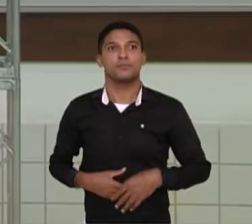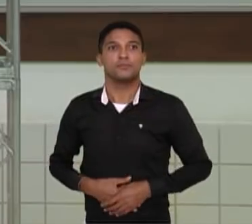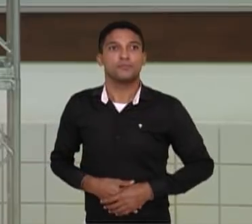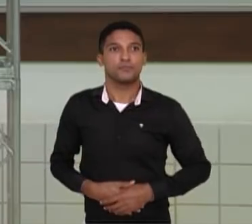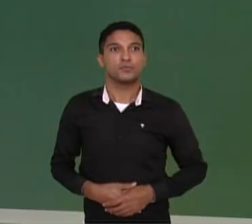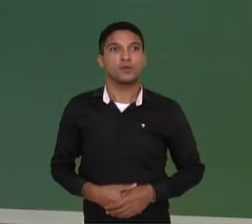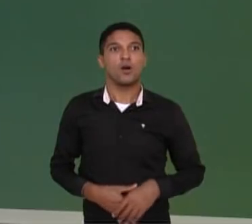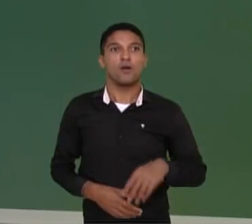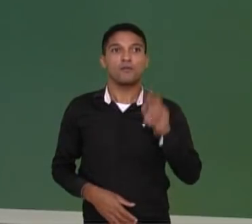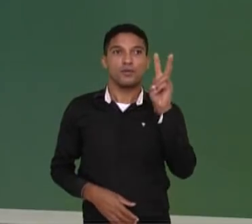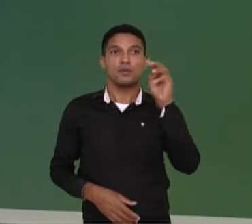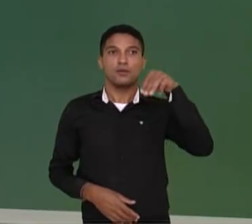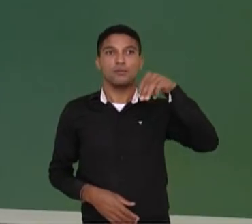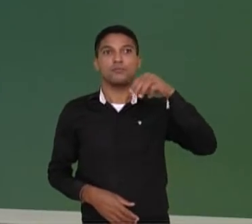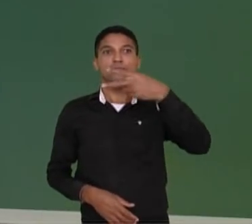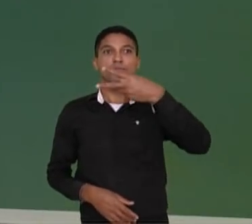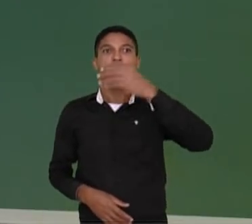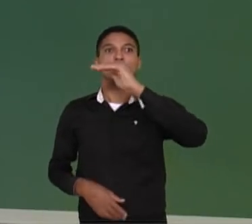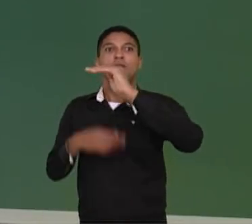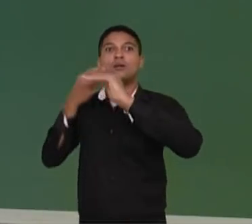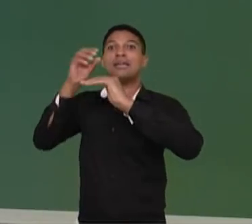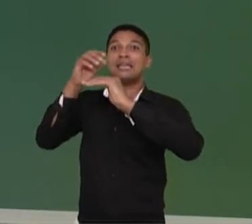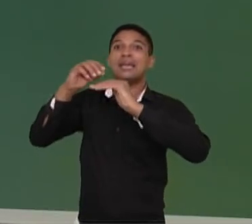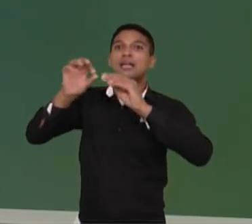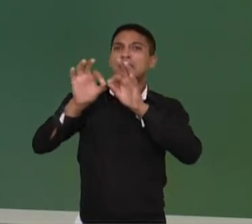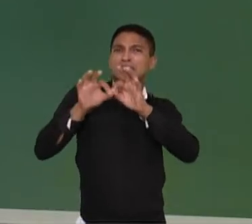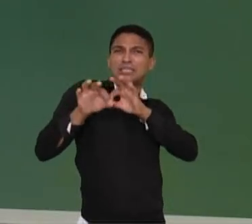velocidade média, distância dividida por tempo.